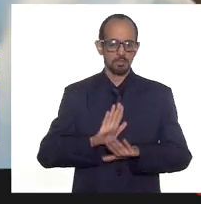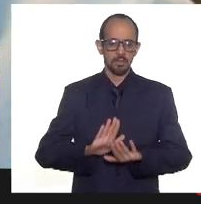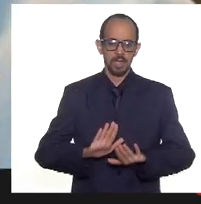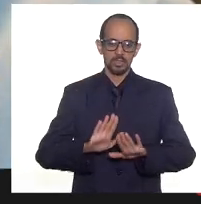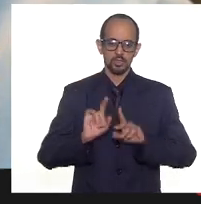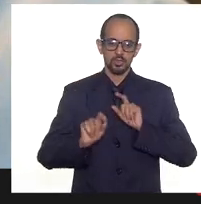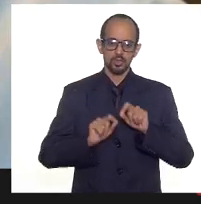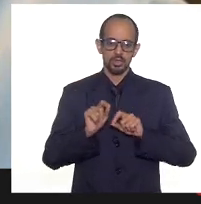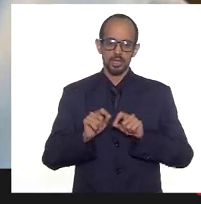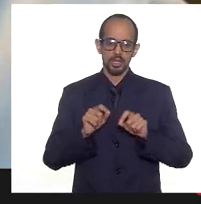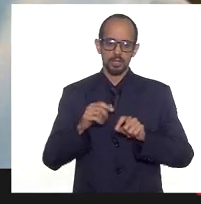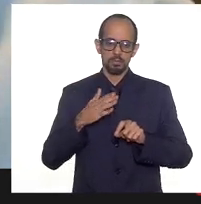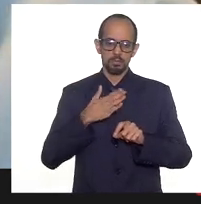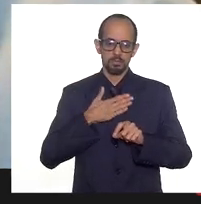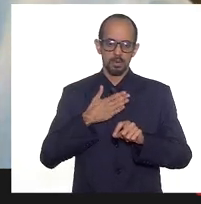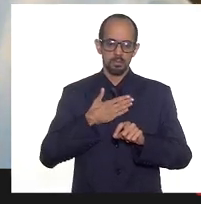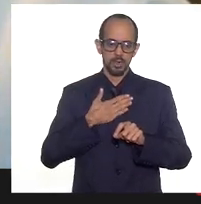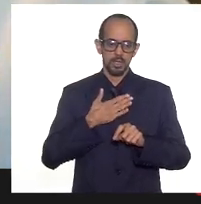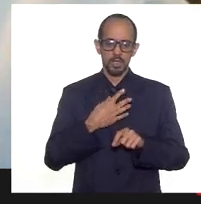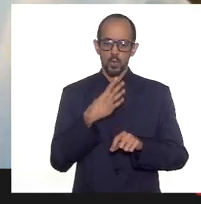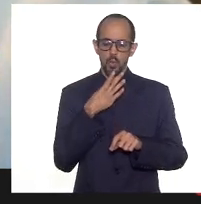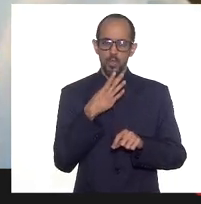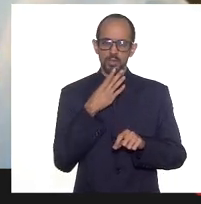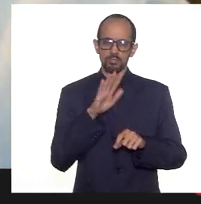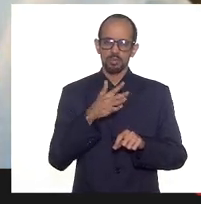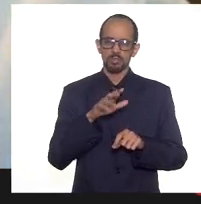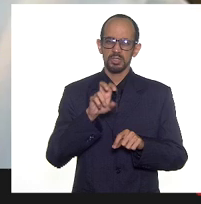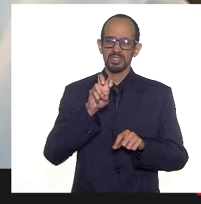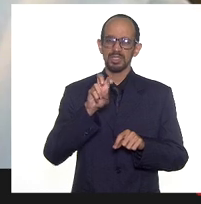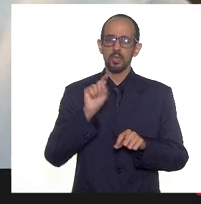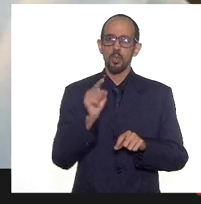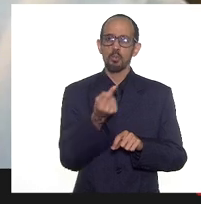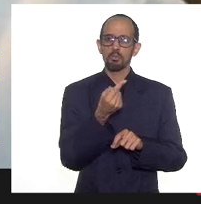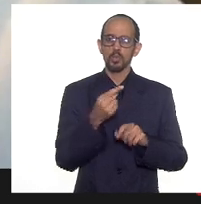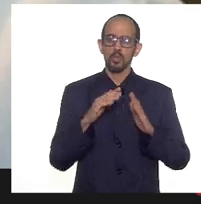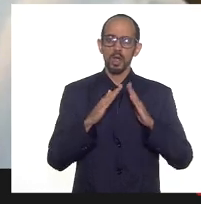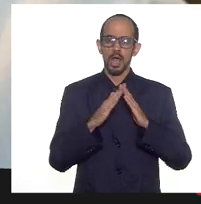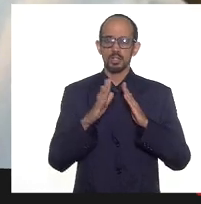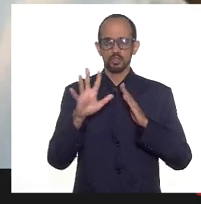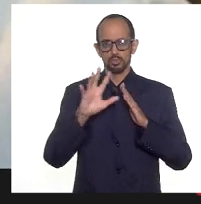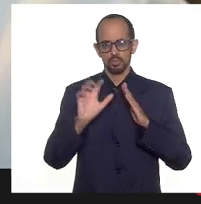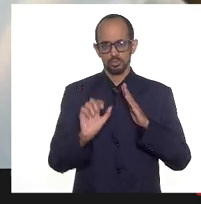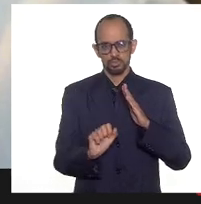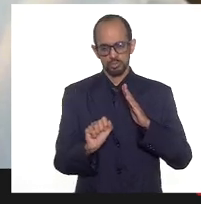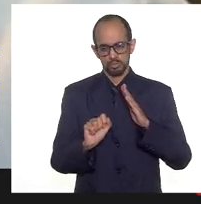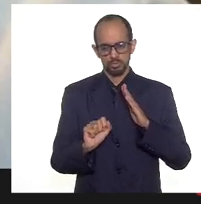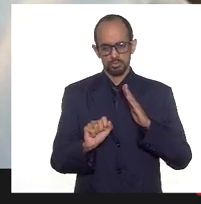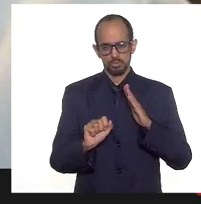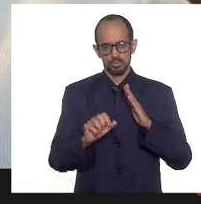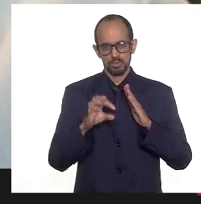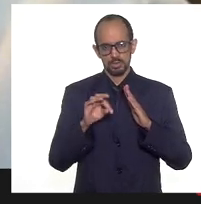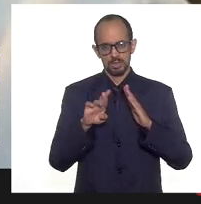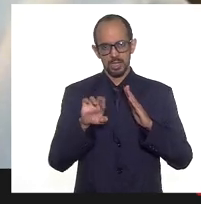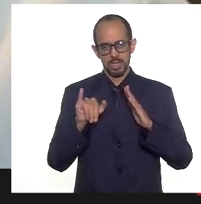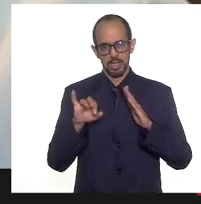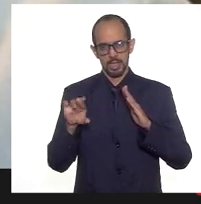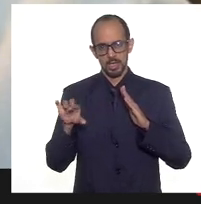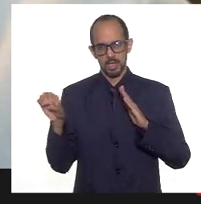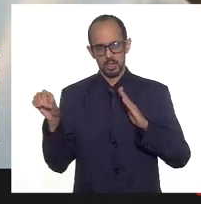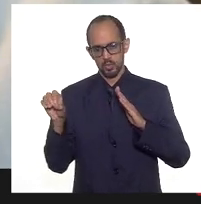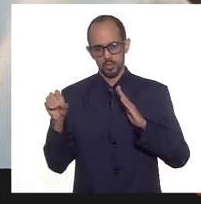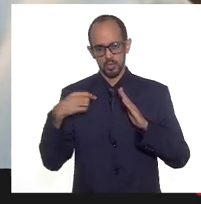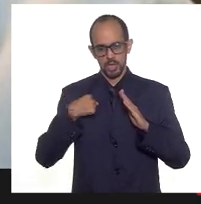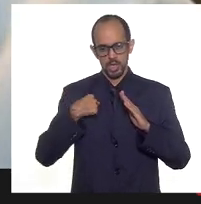meus cálculos, eu devo conhecer mais de 5 mil terreiros. A gente visita em torno de 15 terreiros por semana, eu e meu